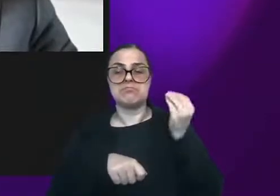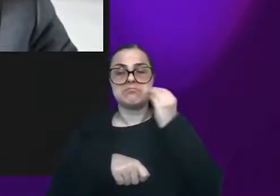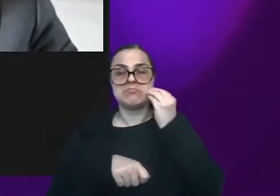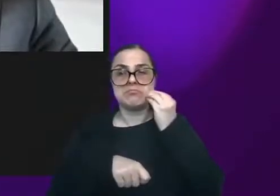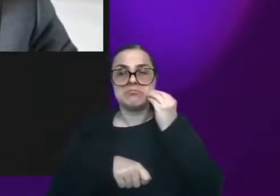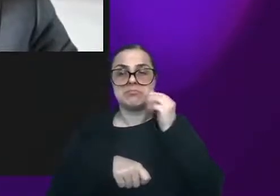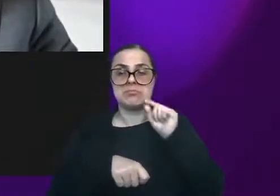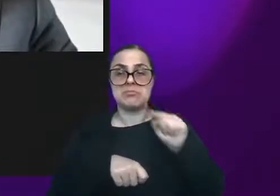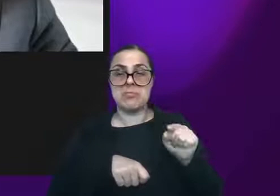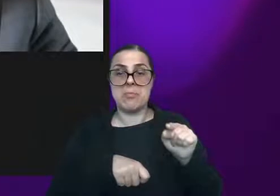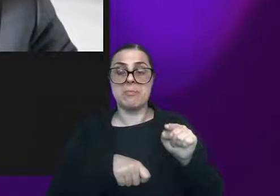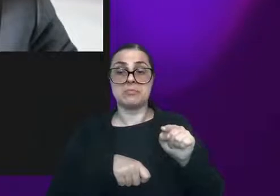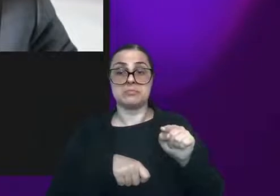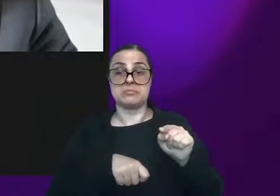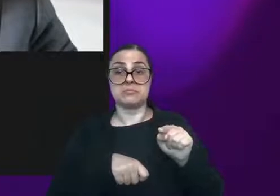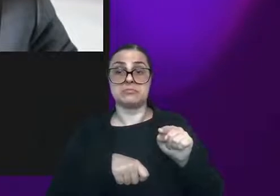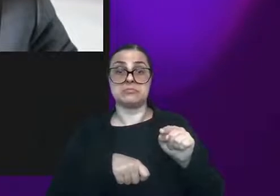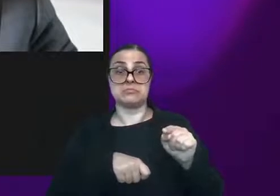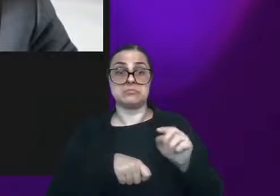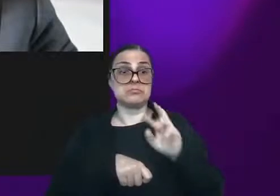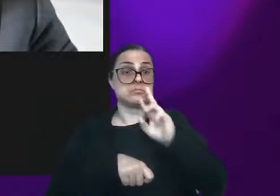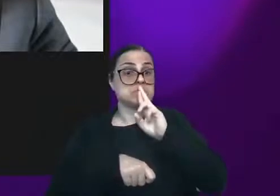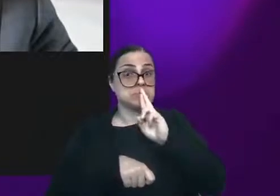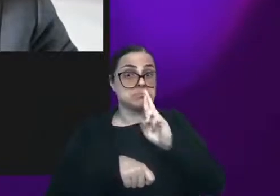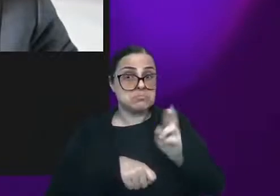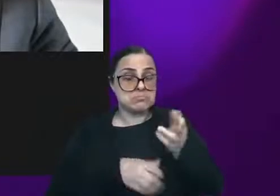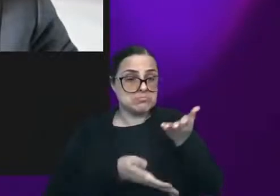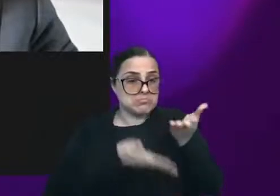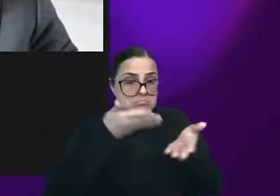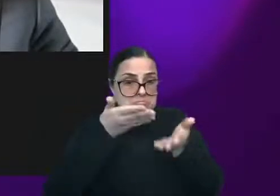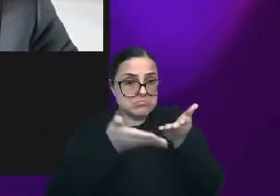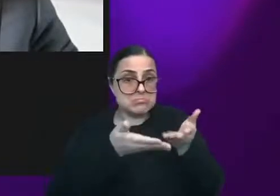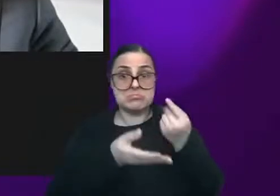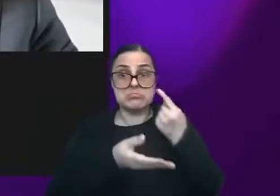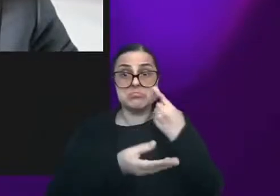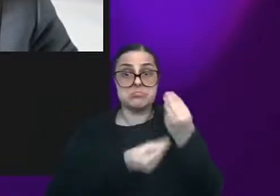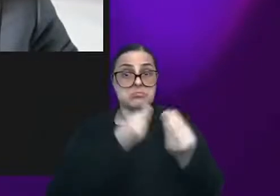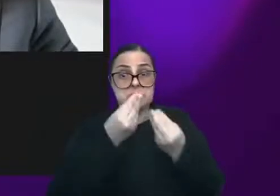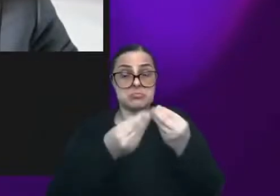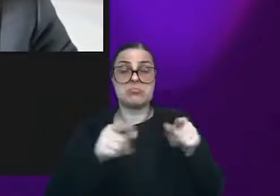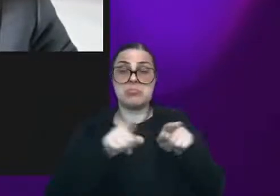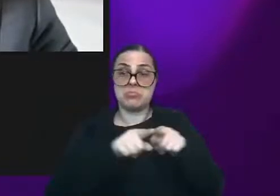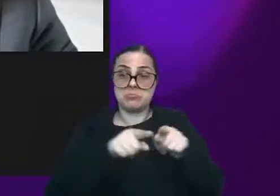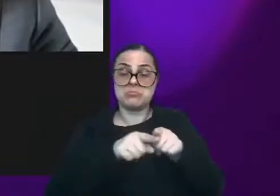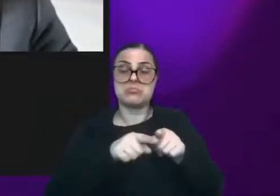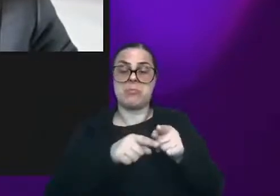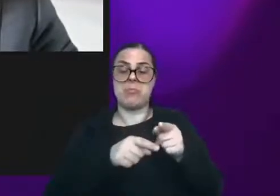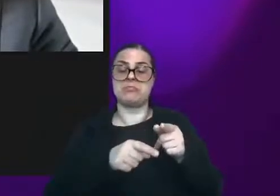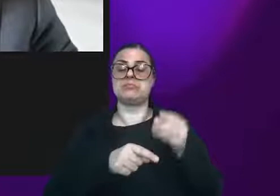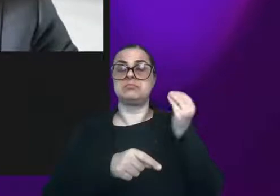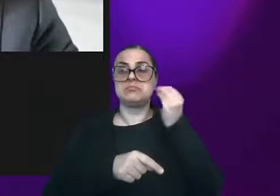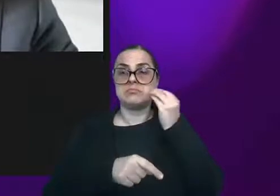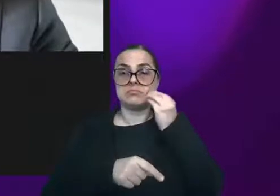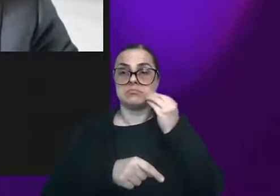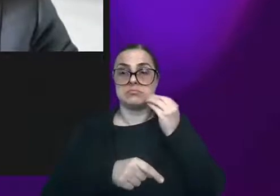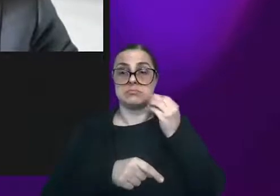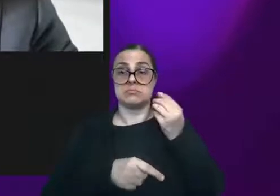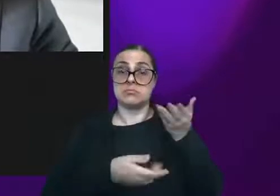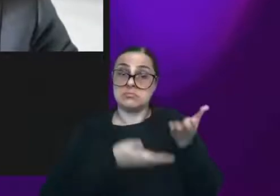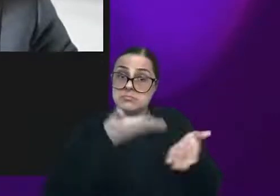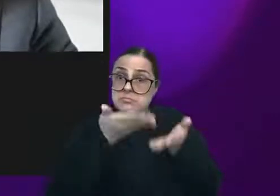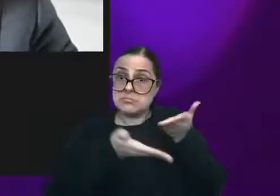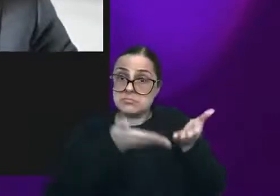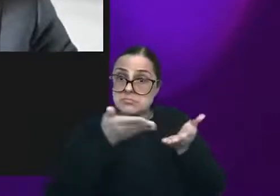diminuir e dar uma resposta local, e dar essa ideia de dinâmica, de